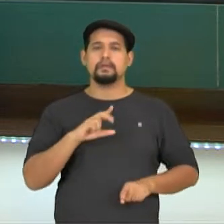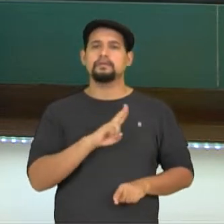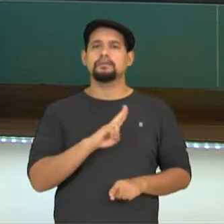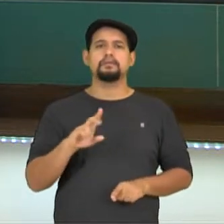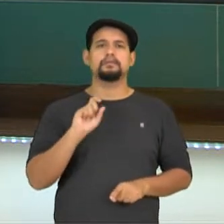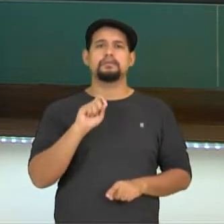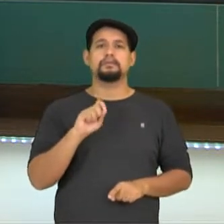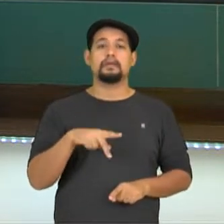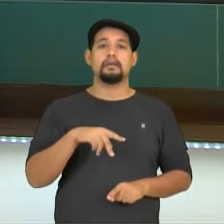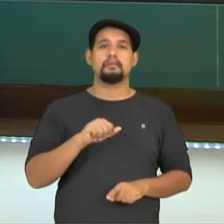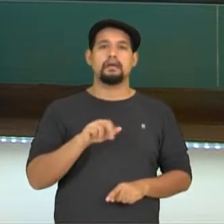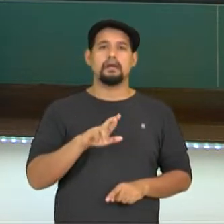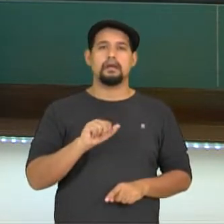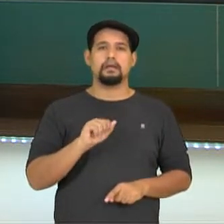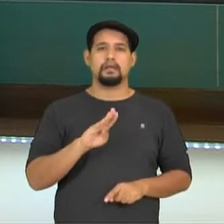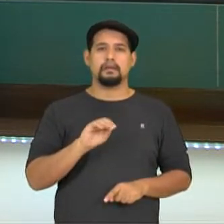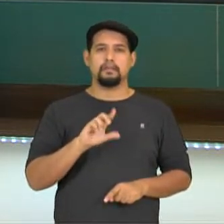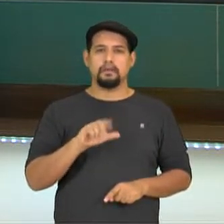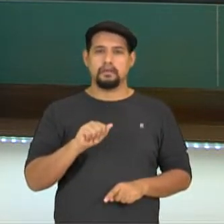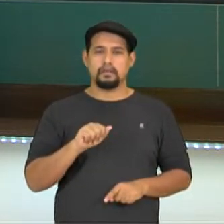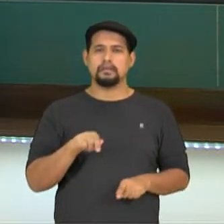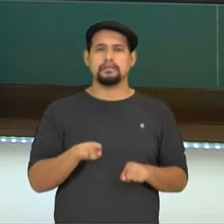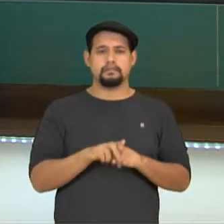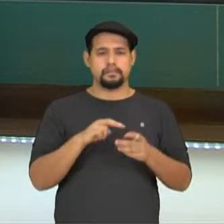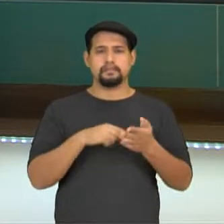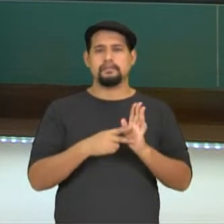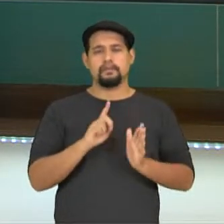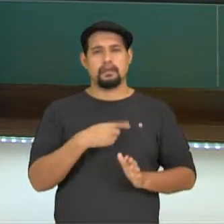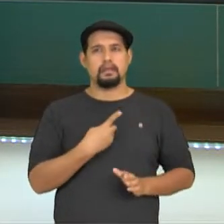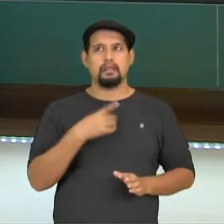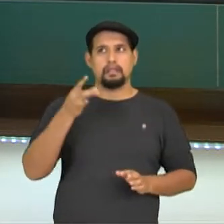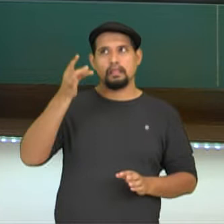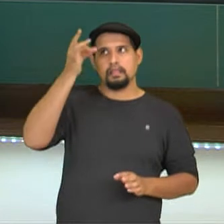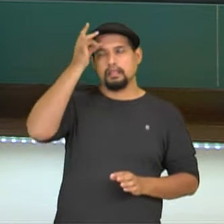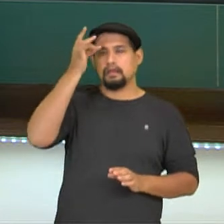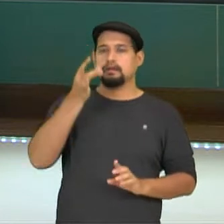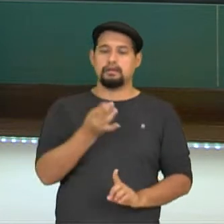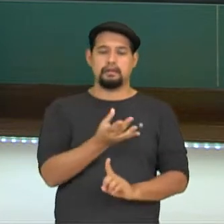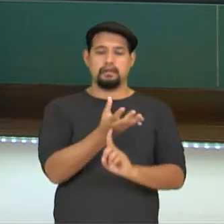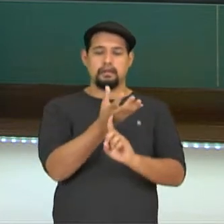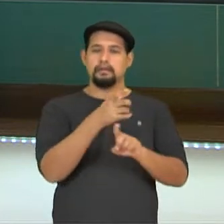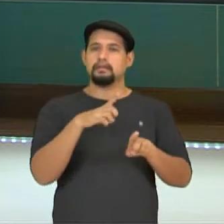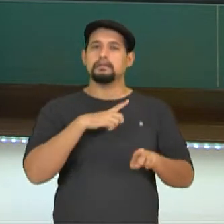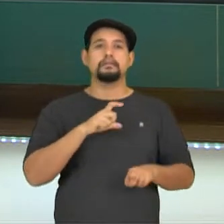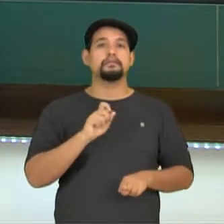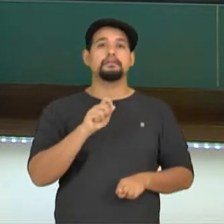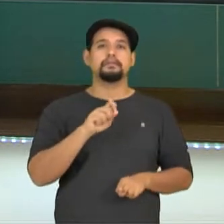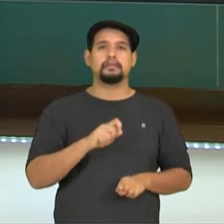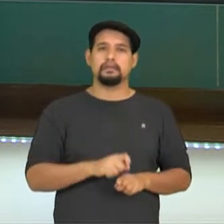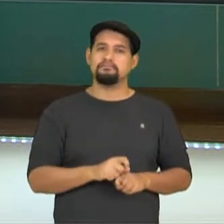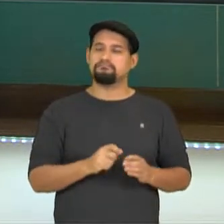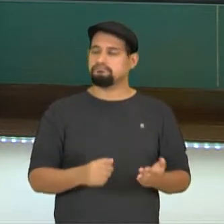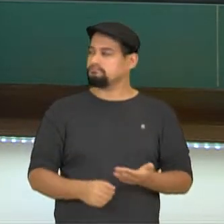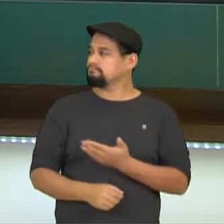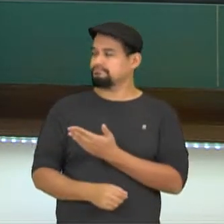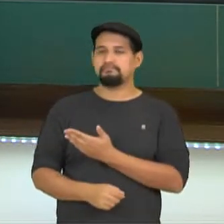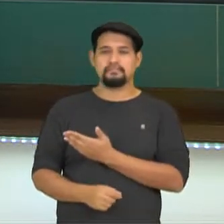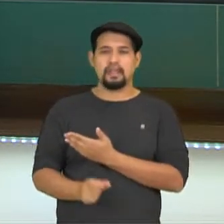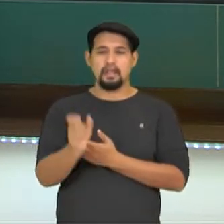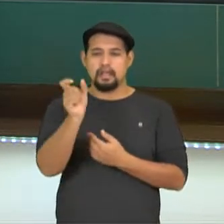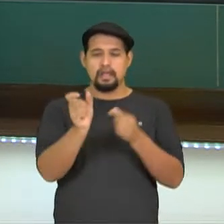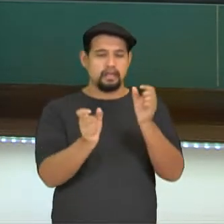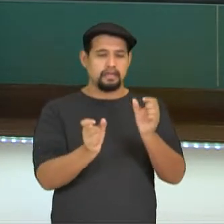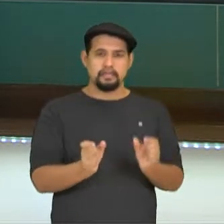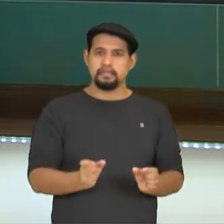de parábola. Né? Parábola remete a gente a lembrar daquelas antenas parabólicas que têm exatamente esse formato, né? A